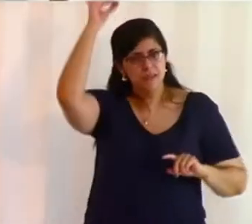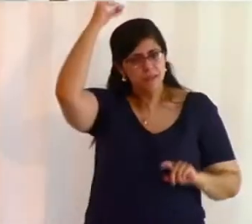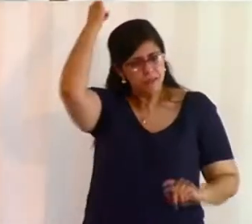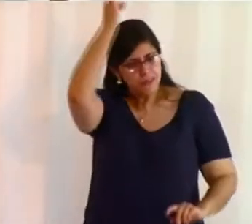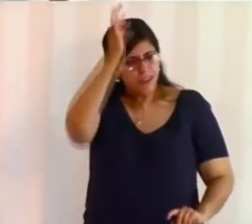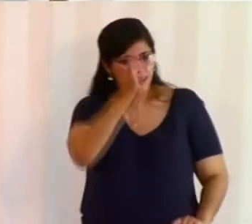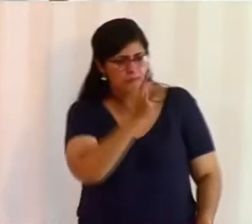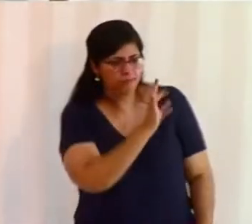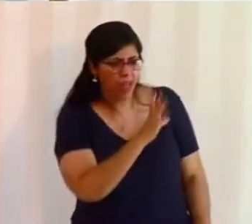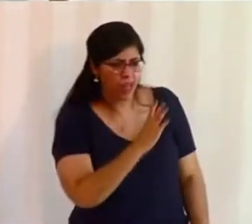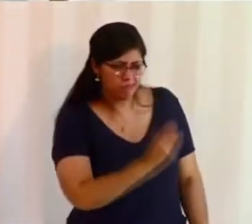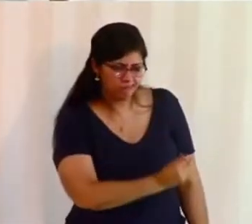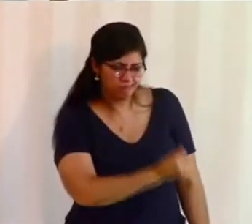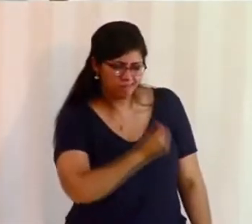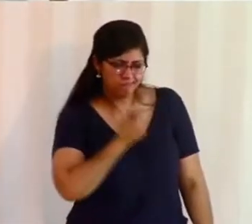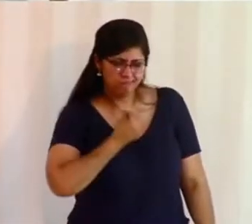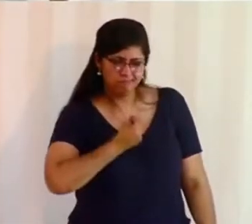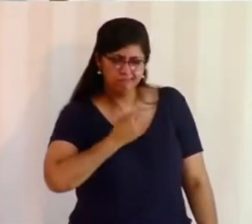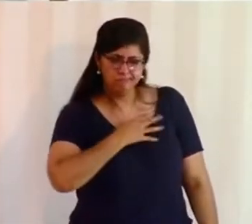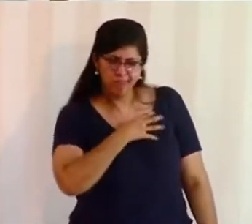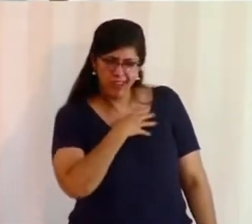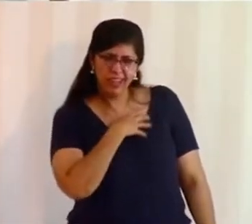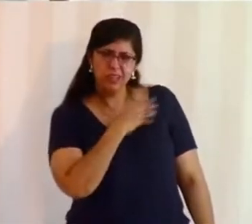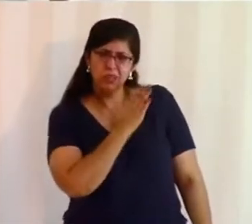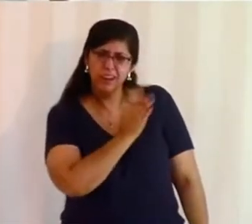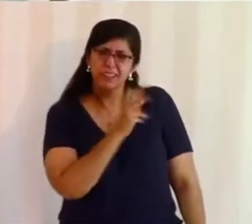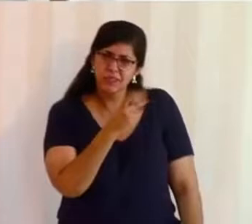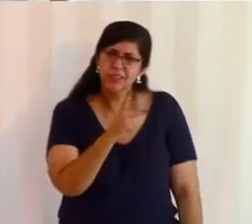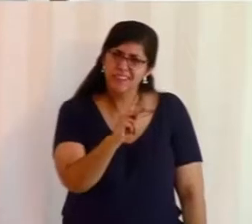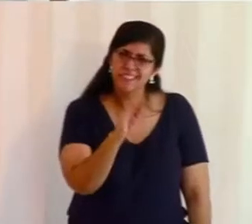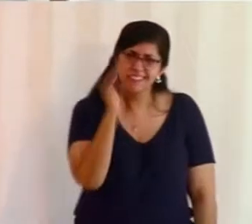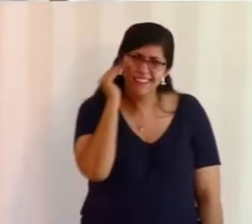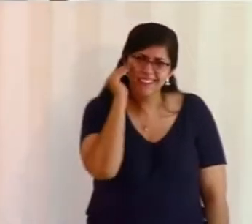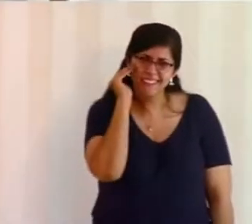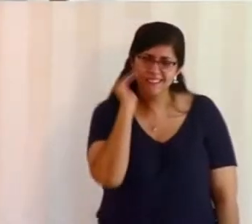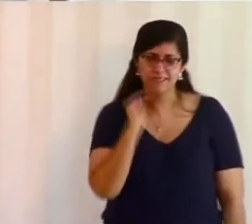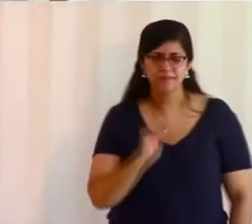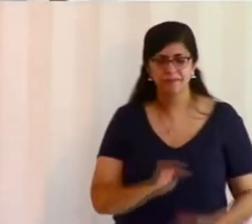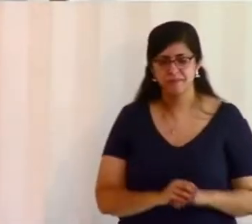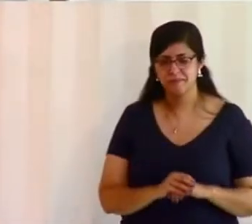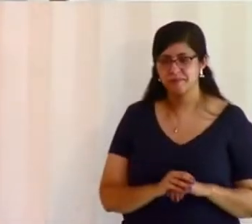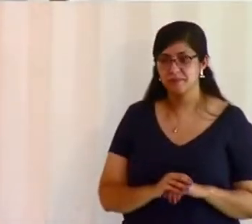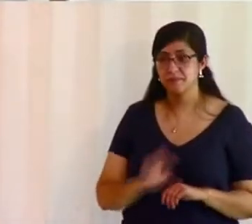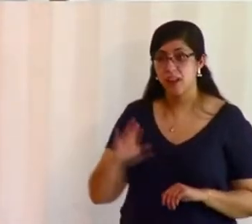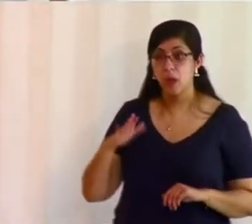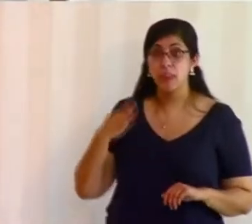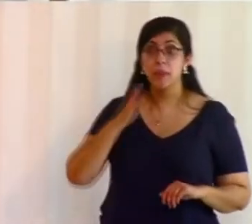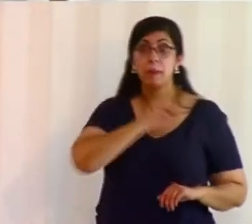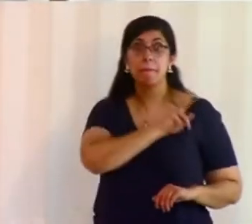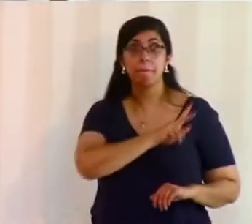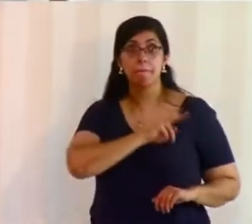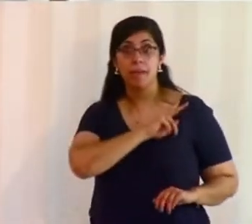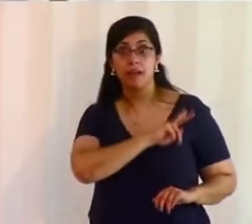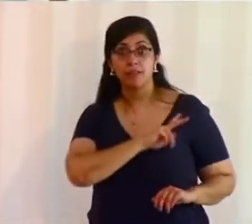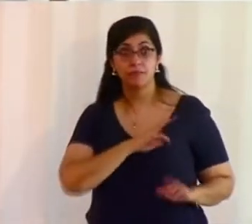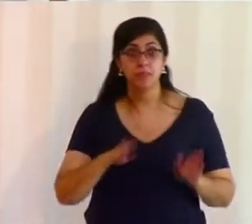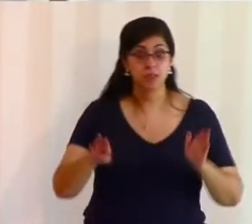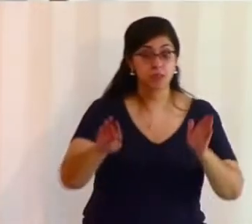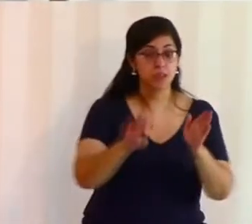Deus é aquele que pode fazer essa obra, e só Ele pode fazer. Por isso que Paulo, quando chega naquela região de